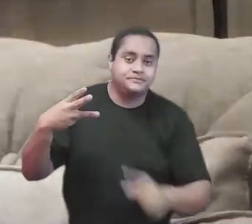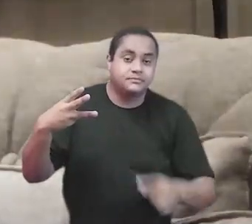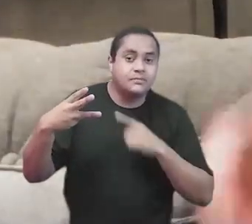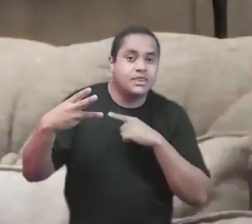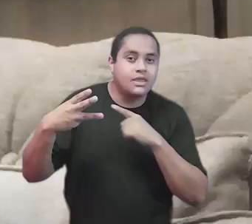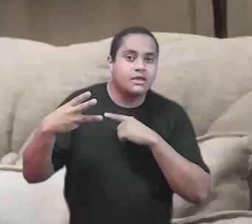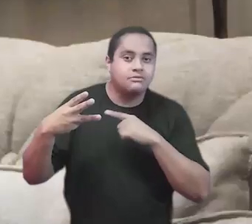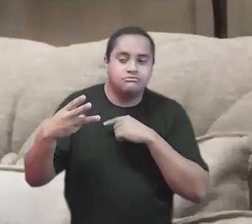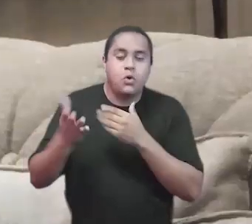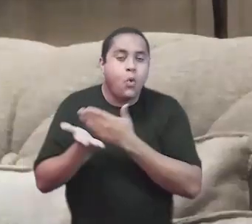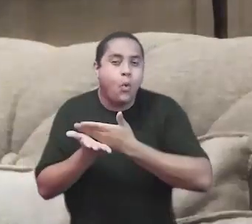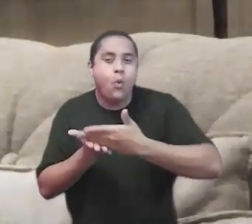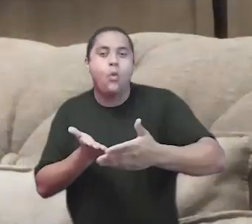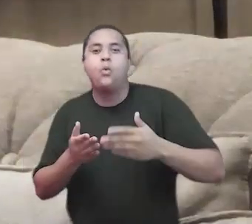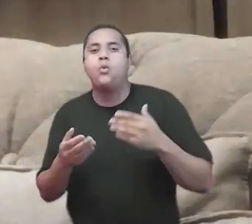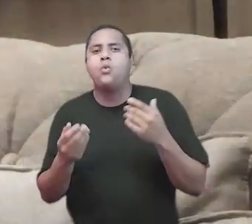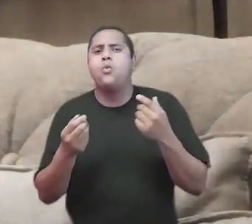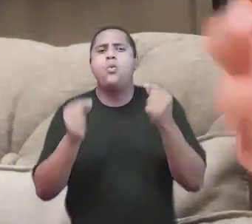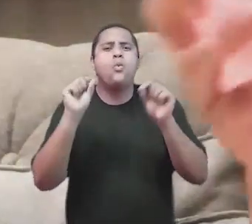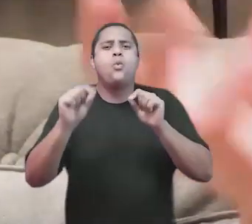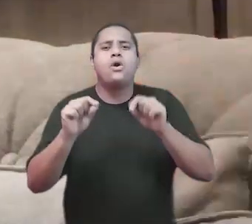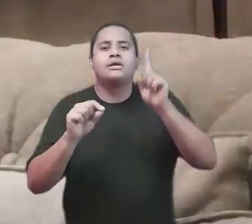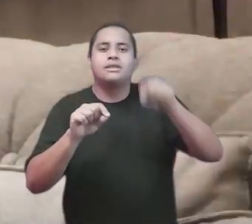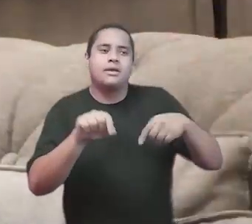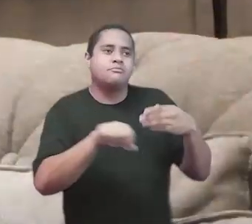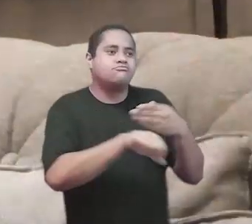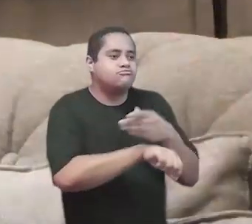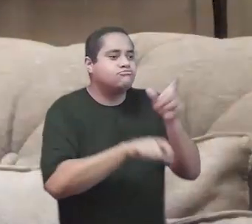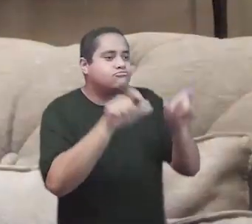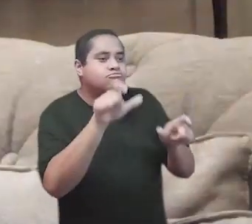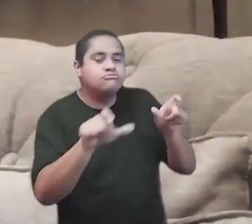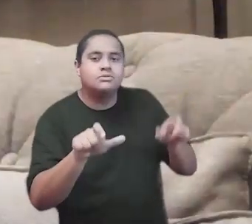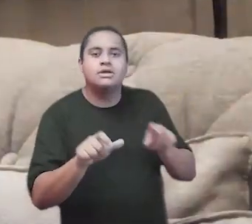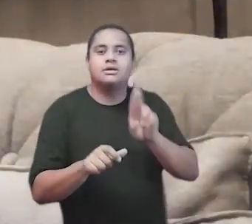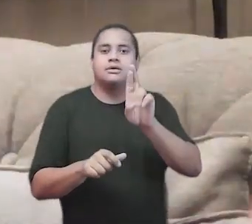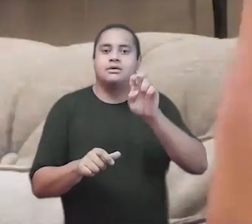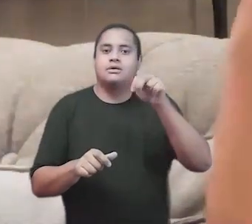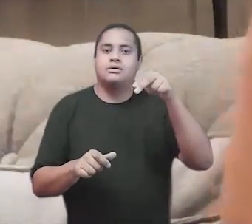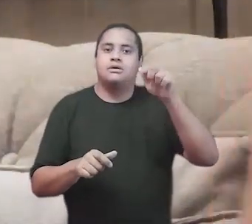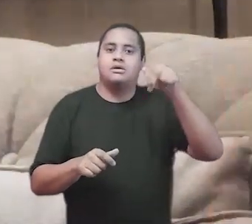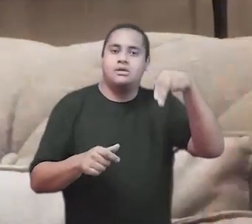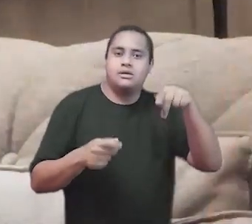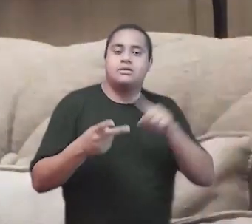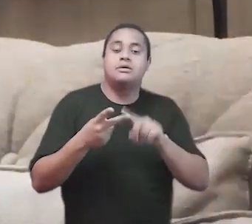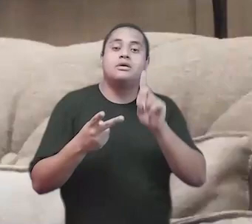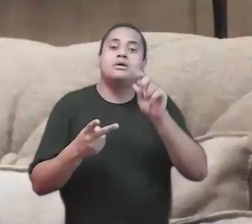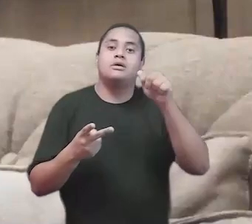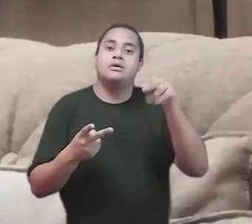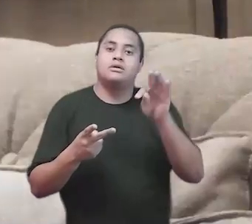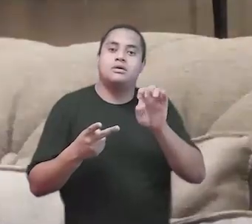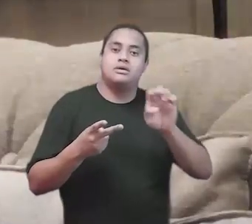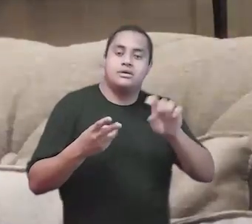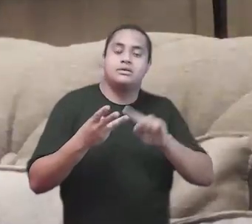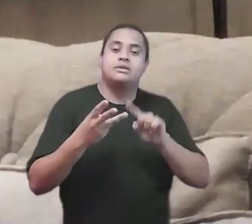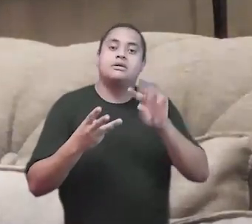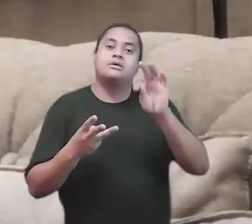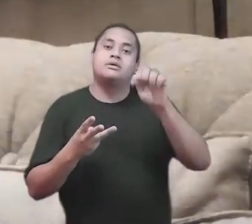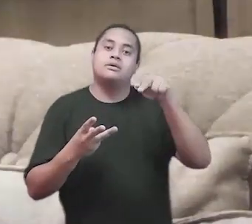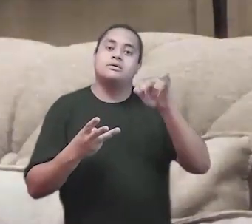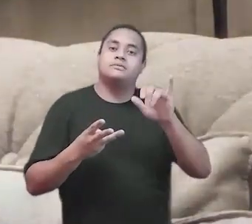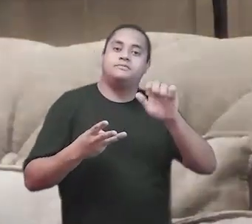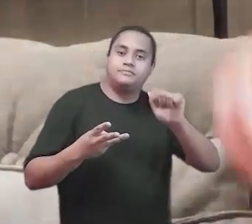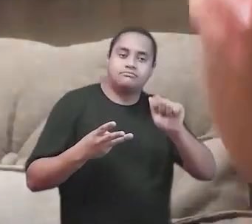chamado Start Gravidade Zero, que vai ter a participação do Renan Ranucci, Dante Freitas e Tânia